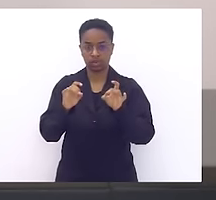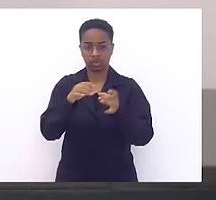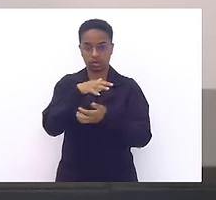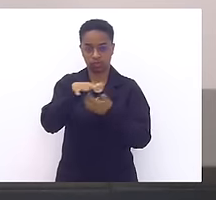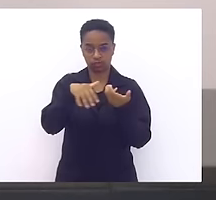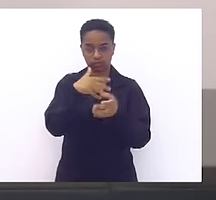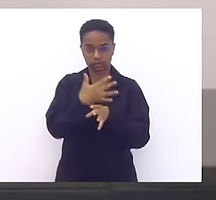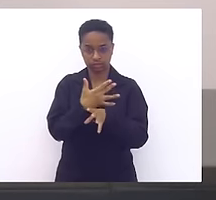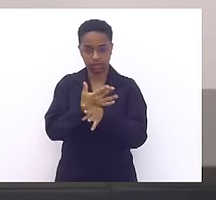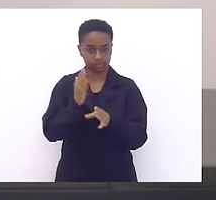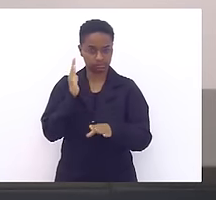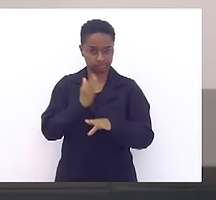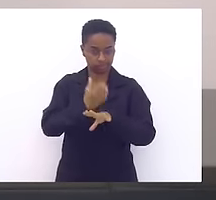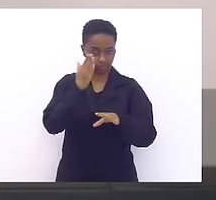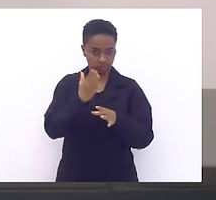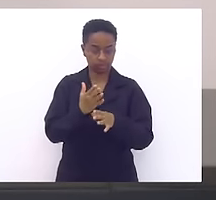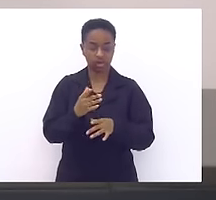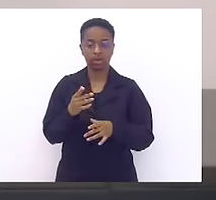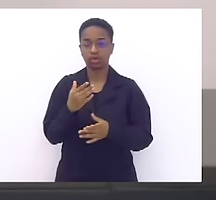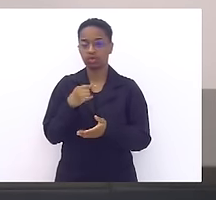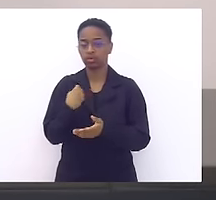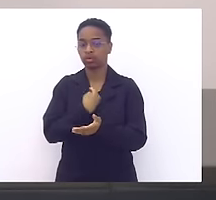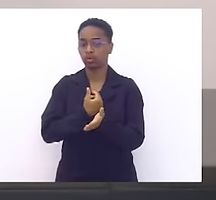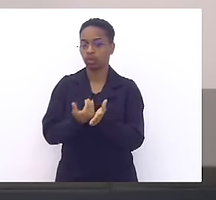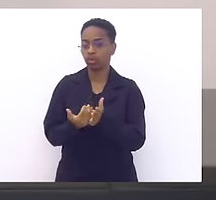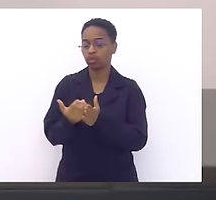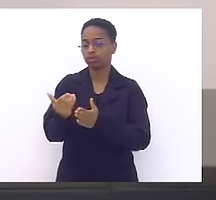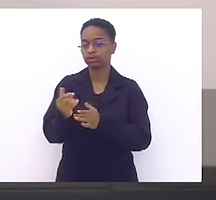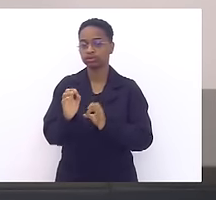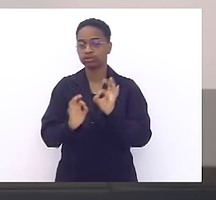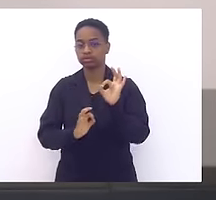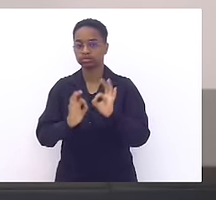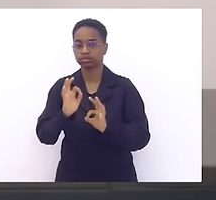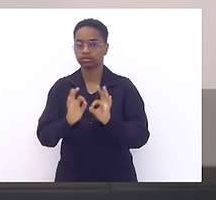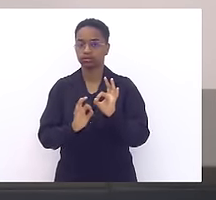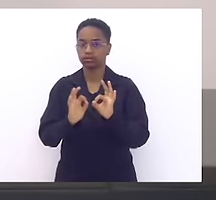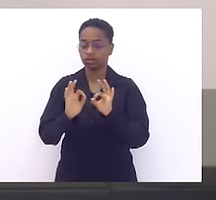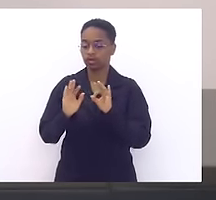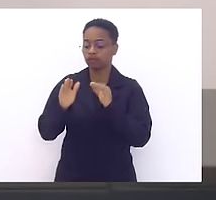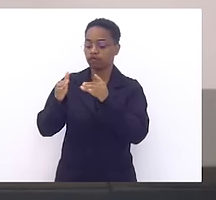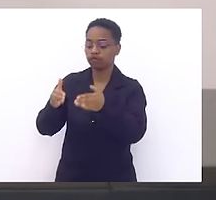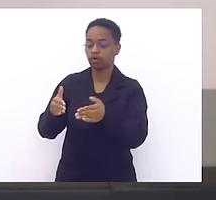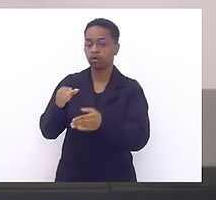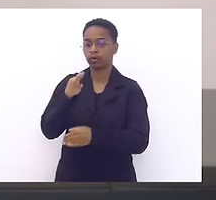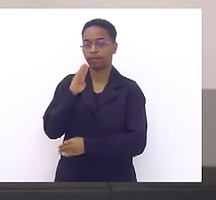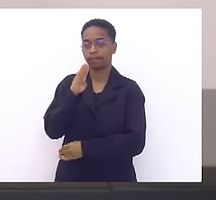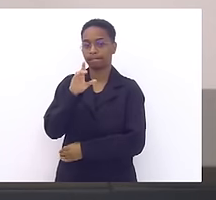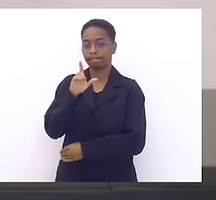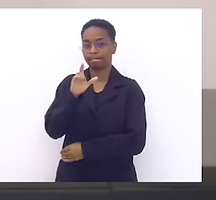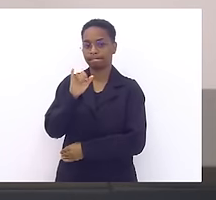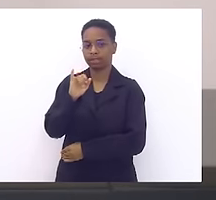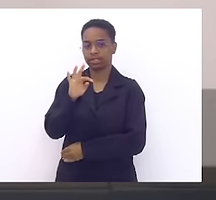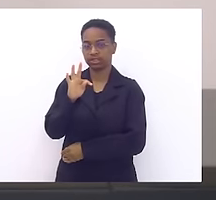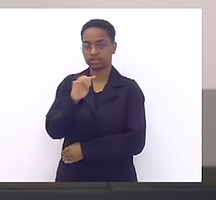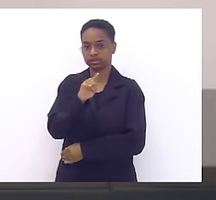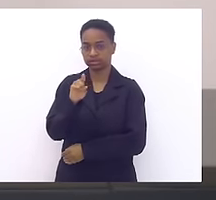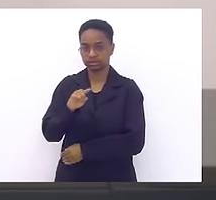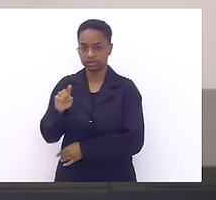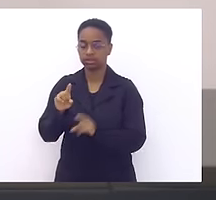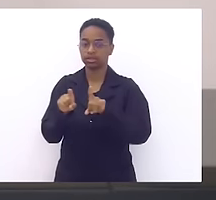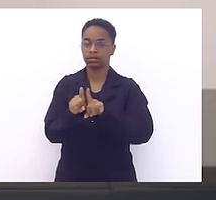qual faz parte também iniciou as diligências em torno das blitz e operações